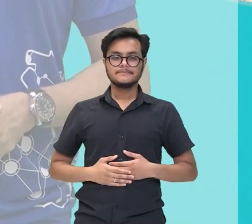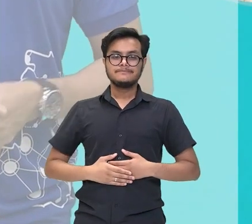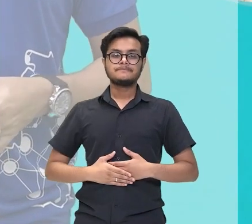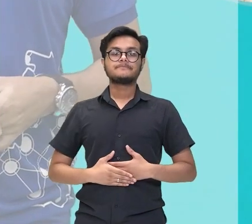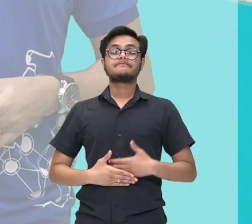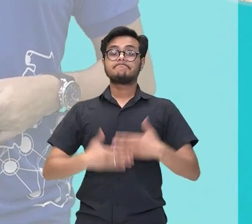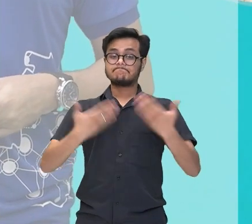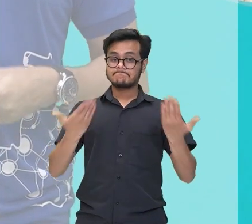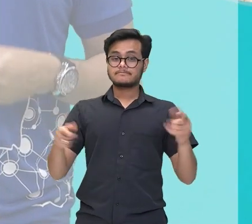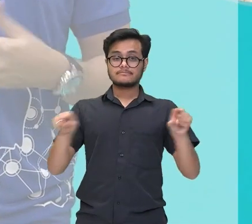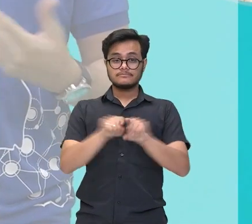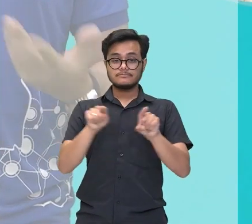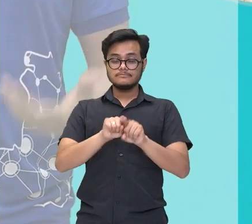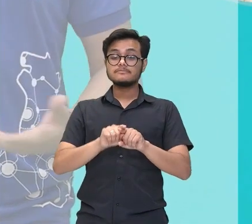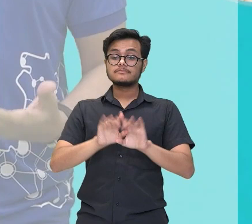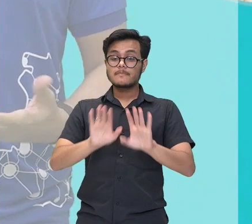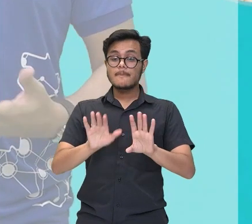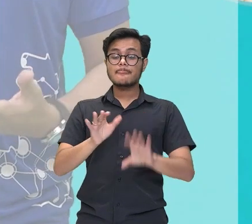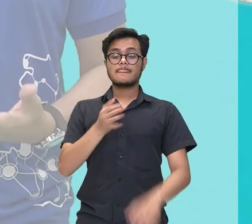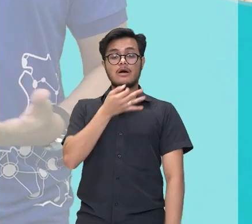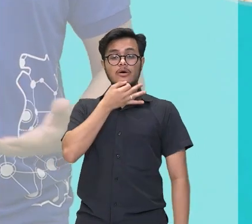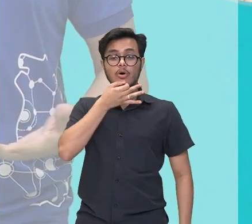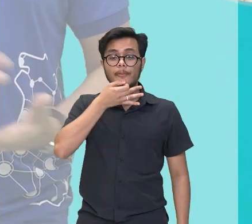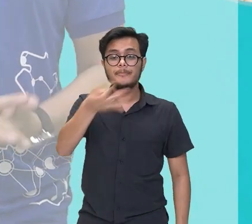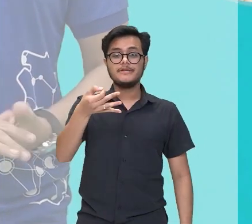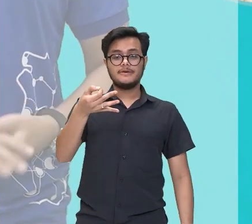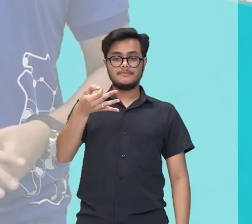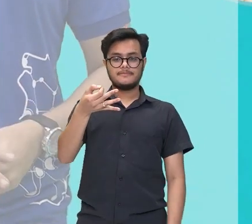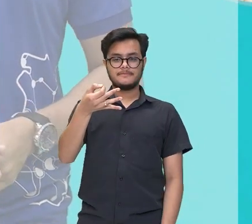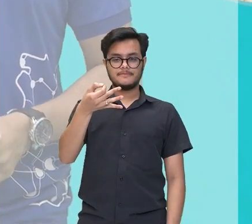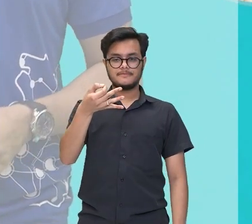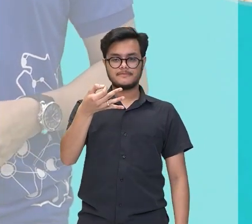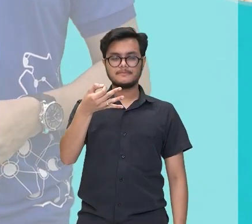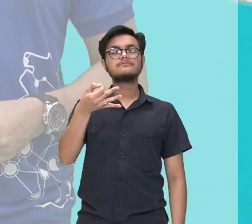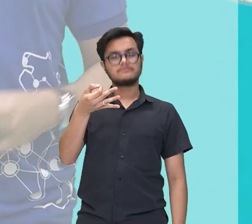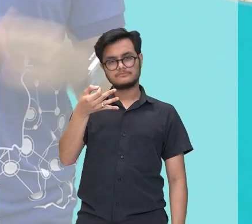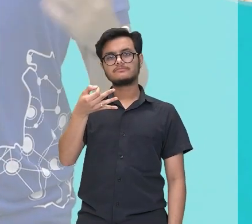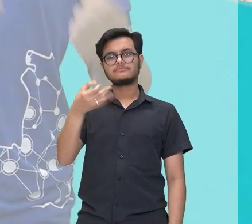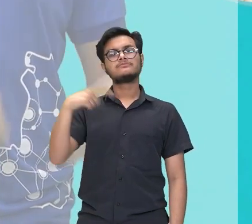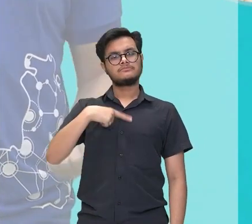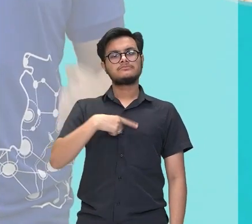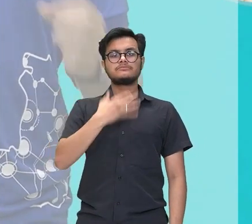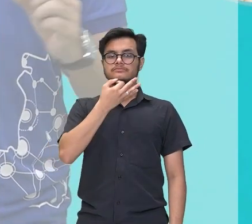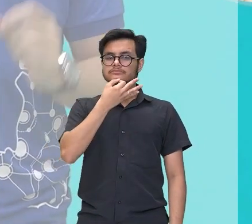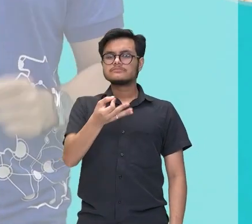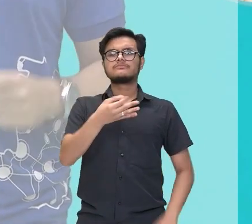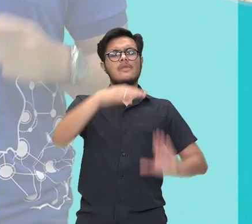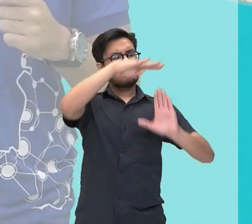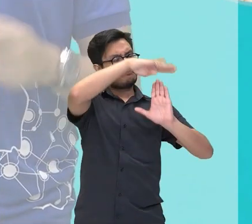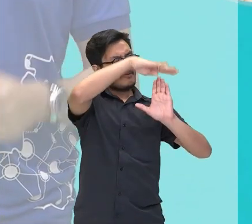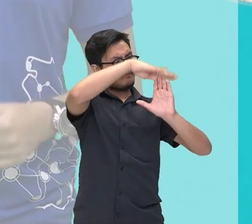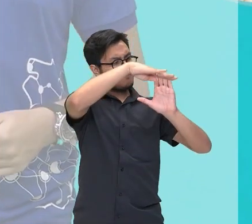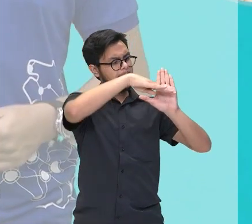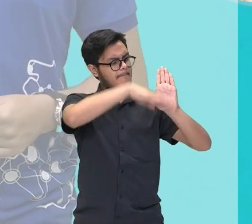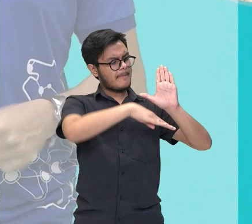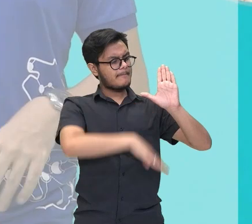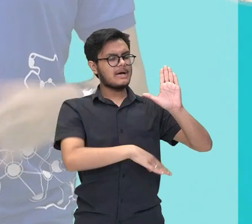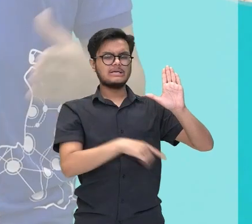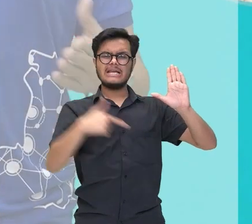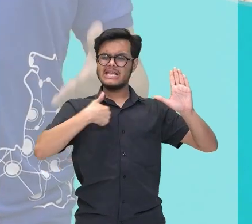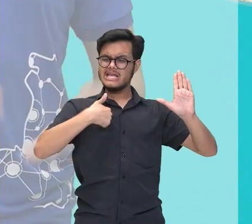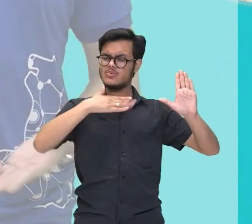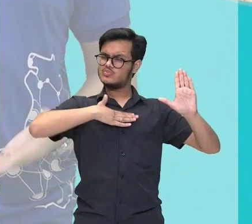Outra característica, né, que a gente pode, na hora de elaborar aí, apresentar em seguida argumentos que reforcem sua